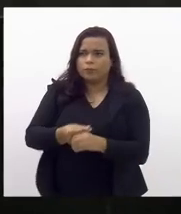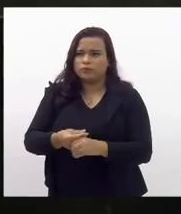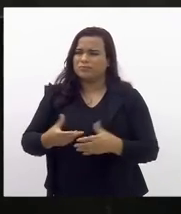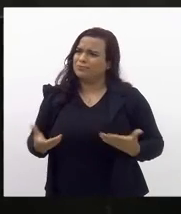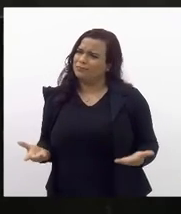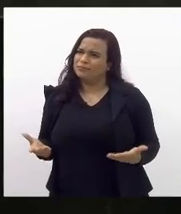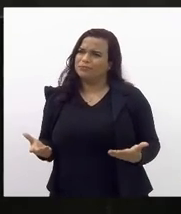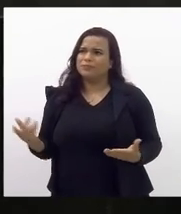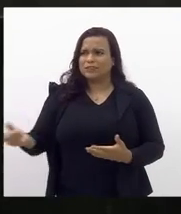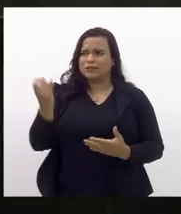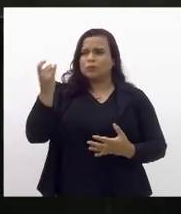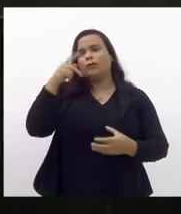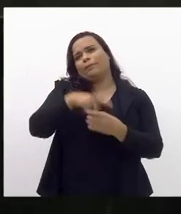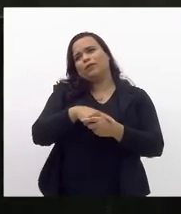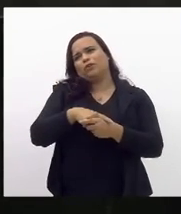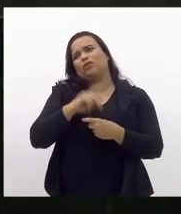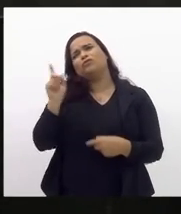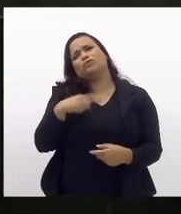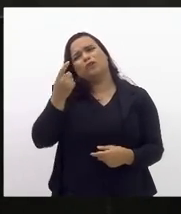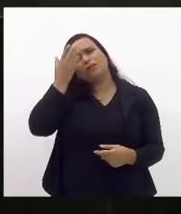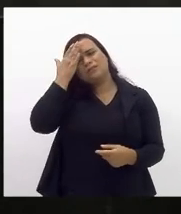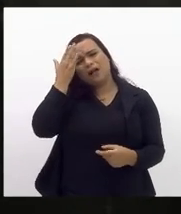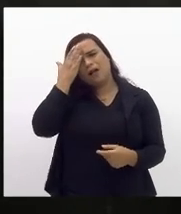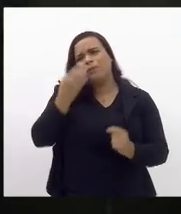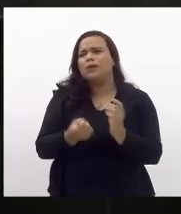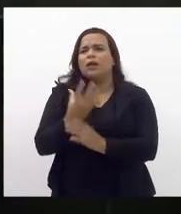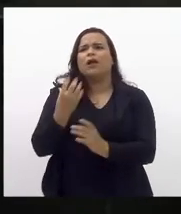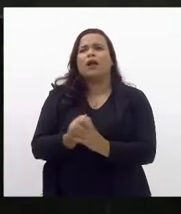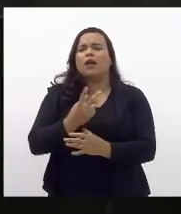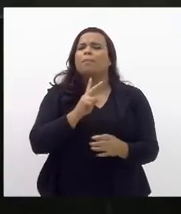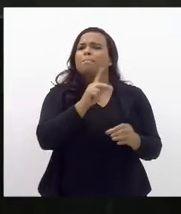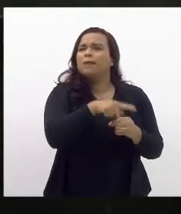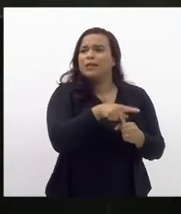sabemos, sem ser especialistas, que a produção do petróleo,